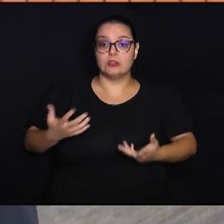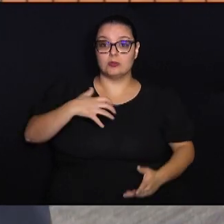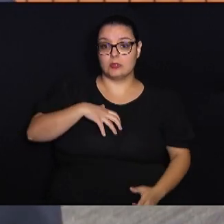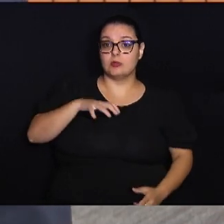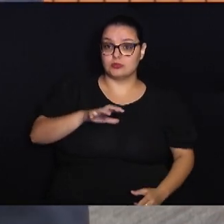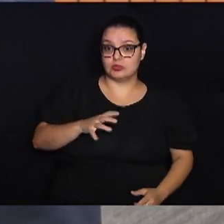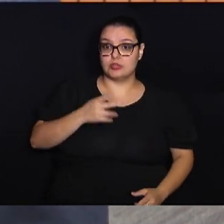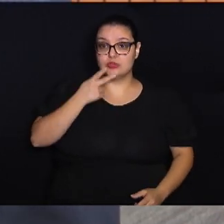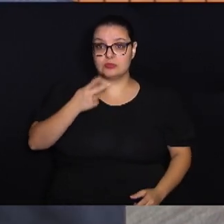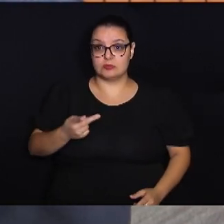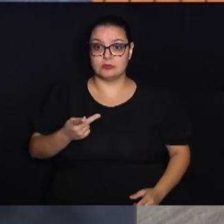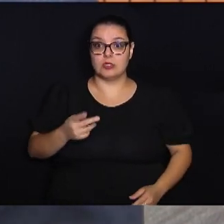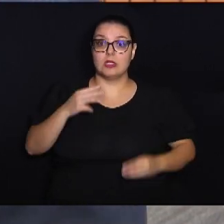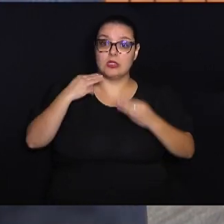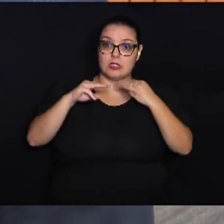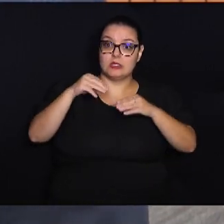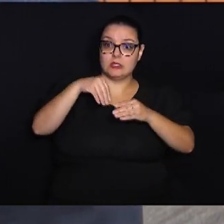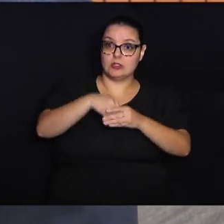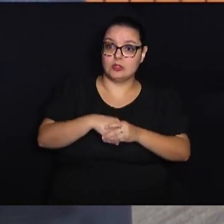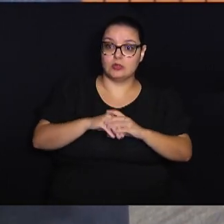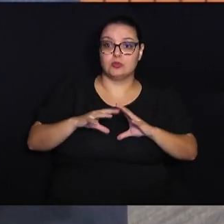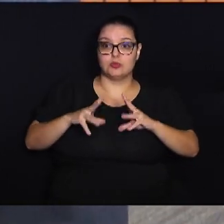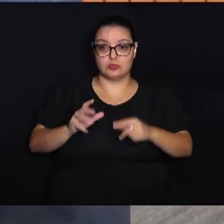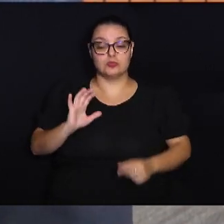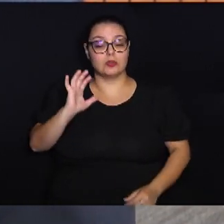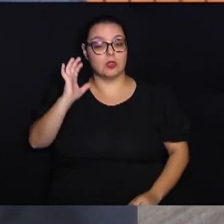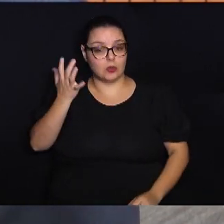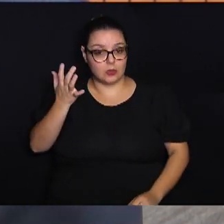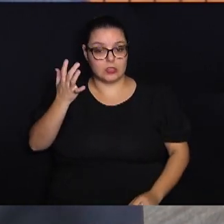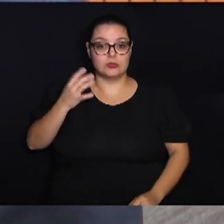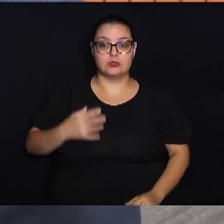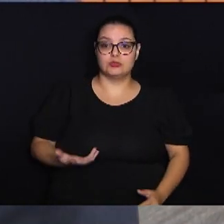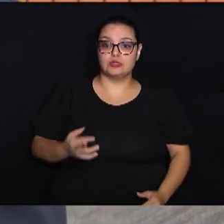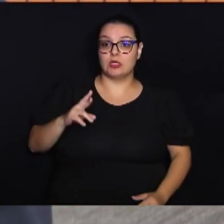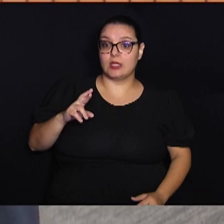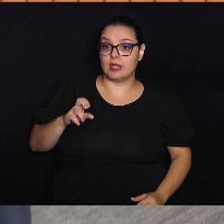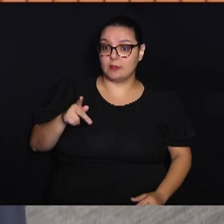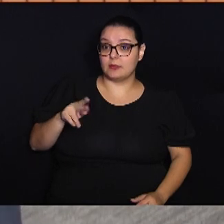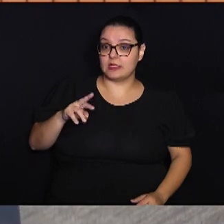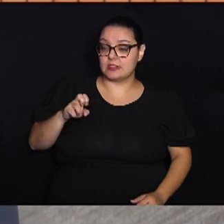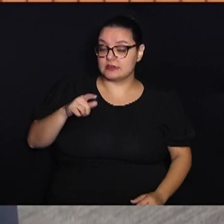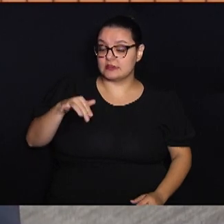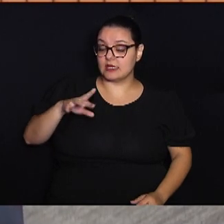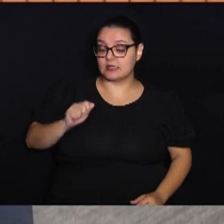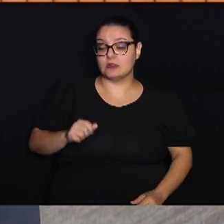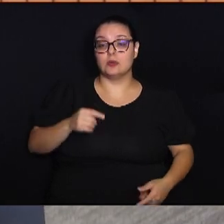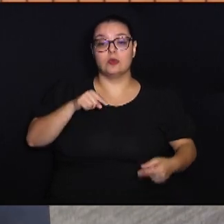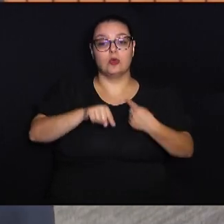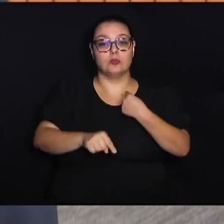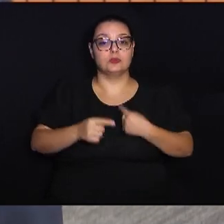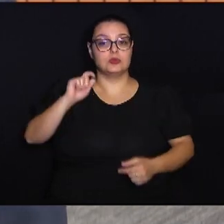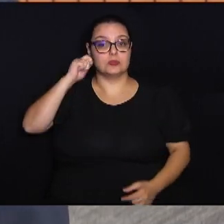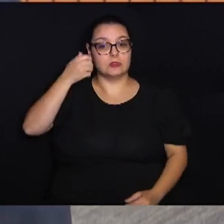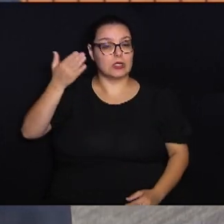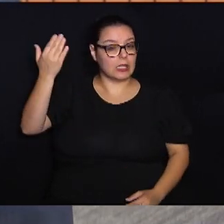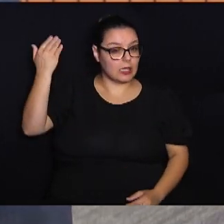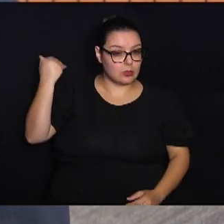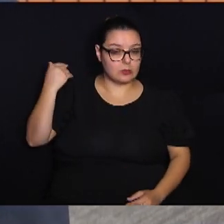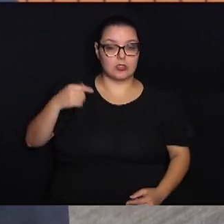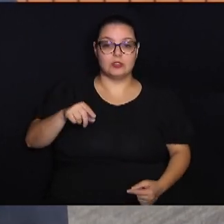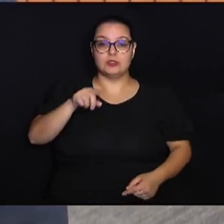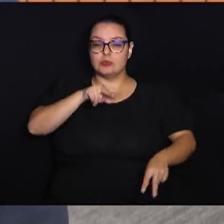regiões que eu circulei aqui, colhendo assinaturas, são favoráveis. Eu posso garantir para vocês que de 80% a 90%